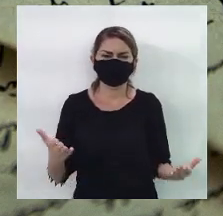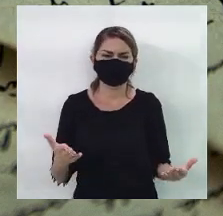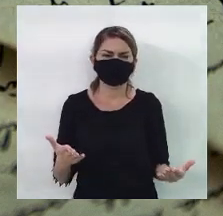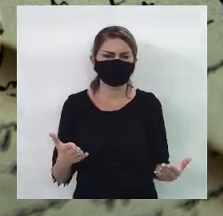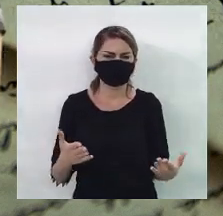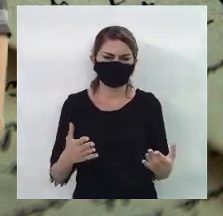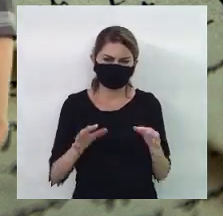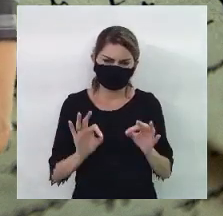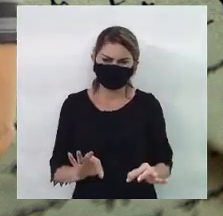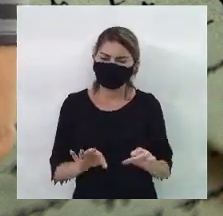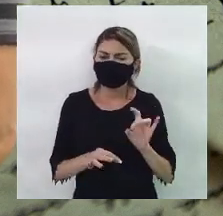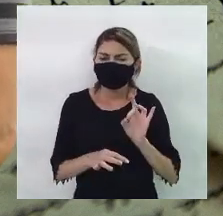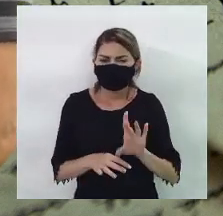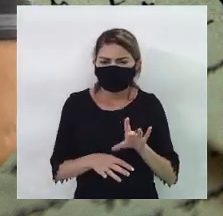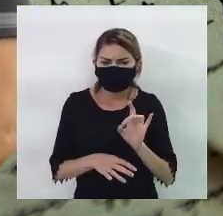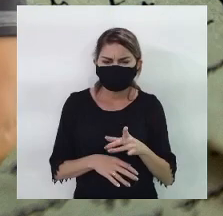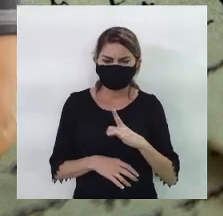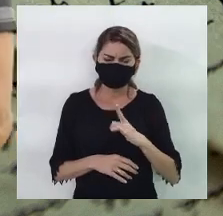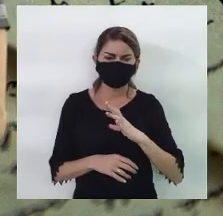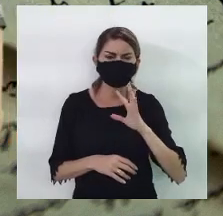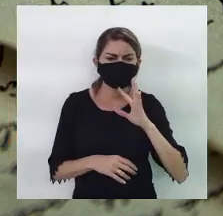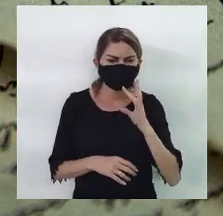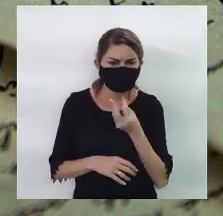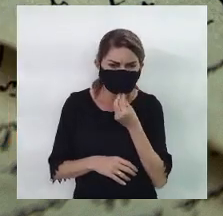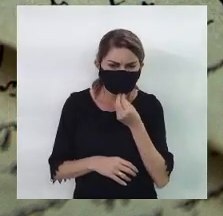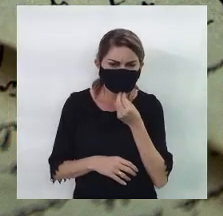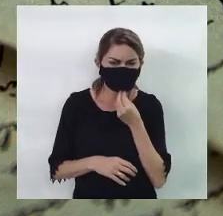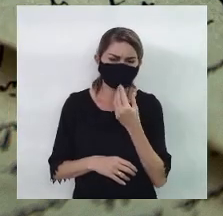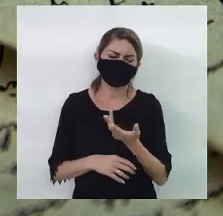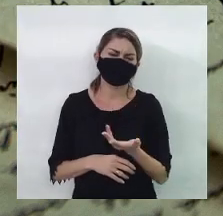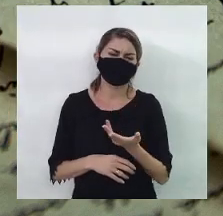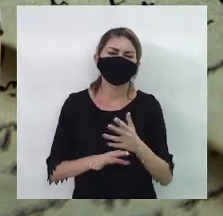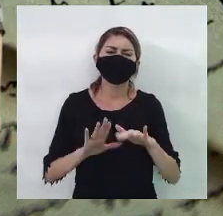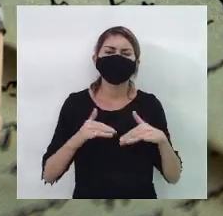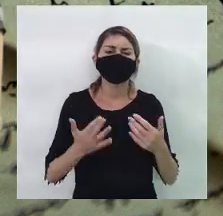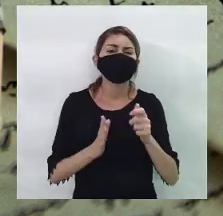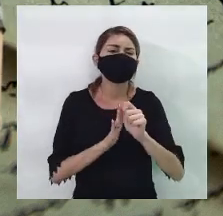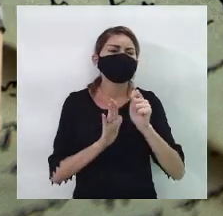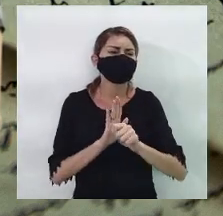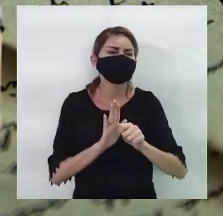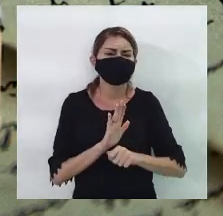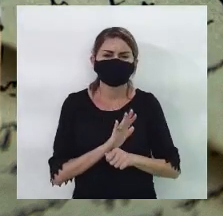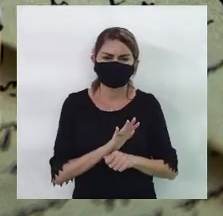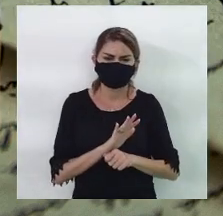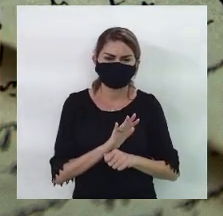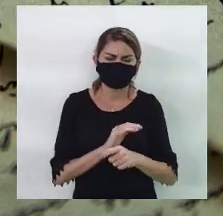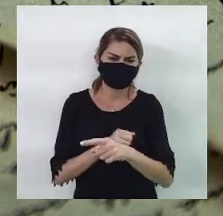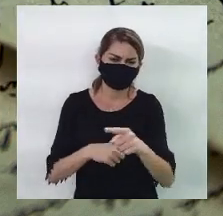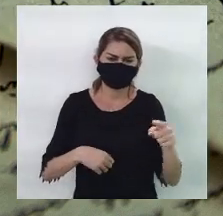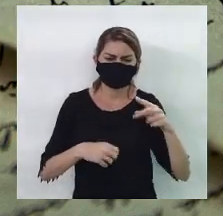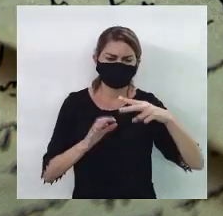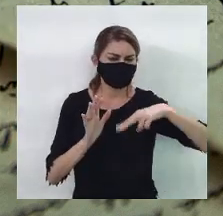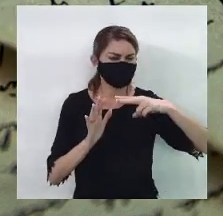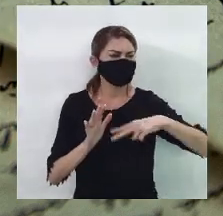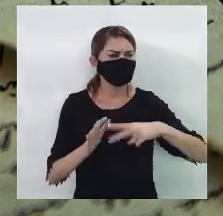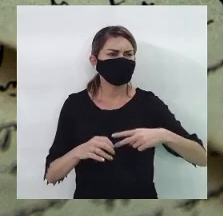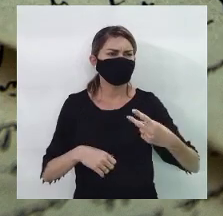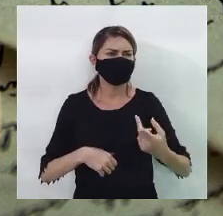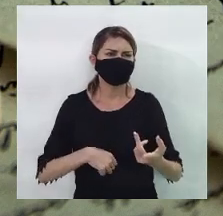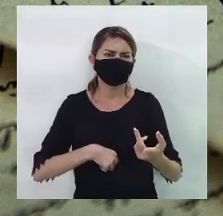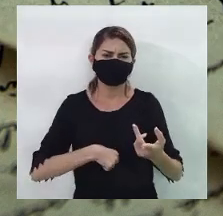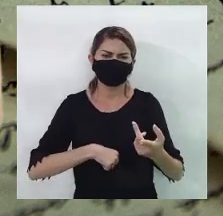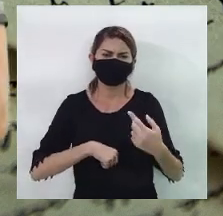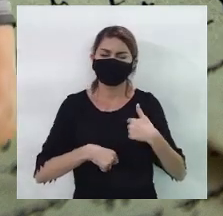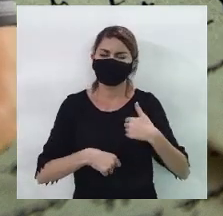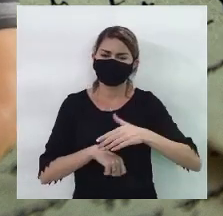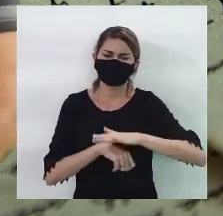academias, exato. Certo? Só para termos de conhecimento. Qual o escritor que o senhor mais lê? O escritor que eu